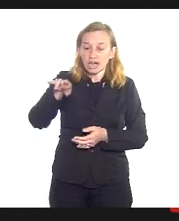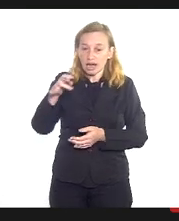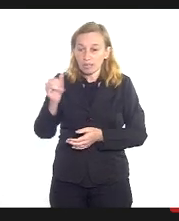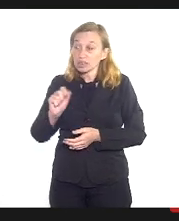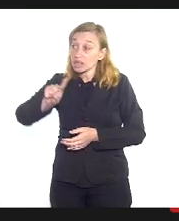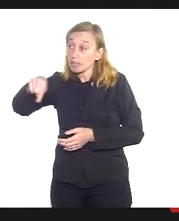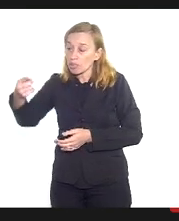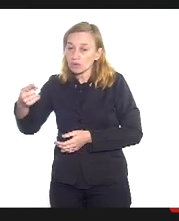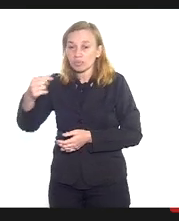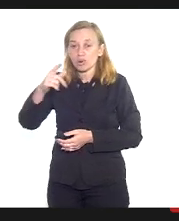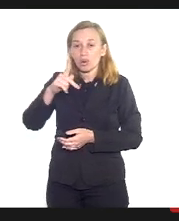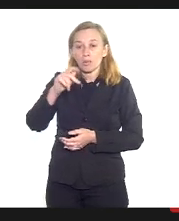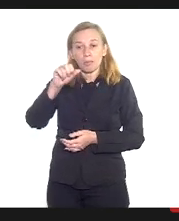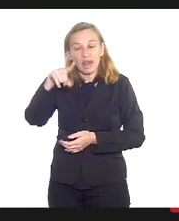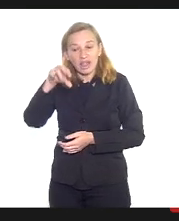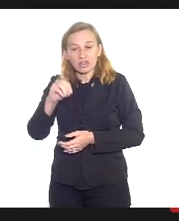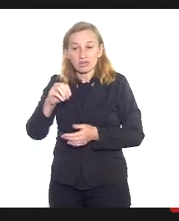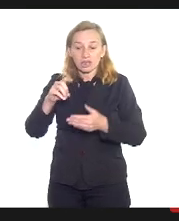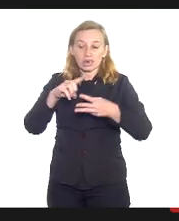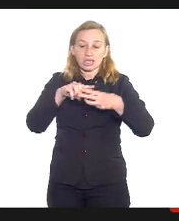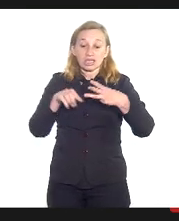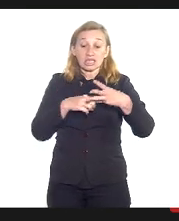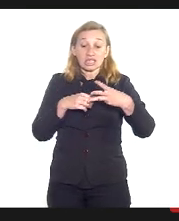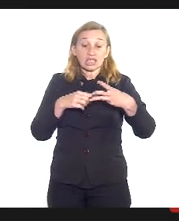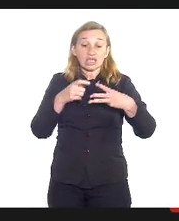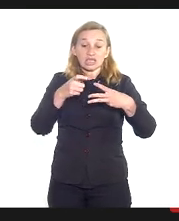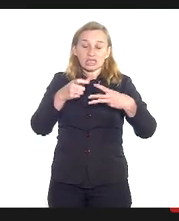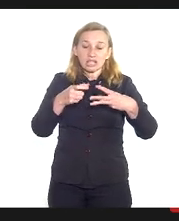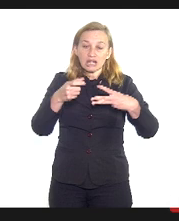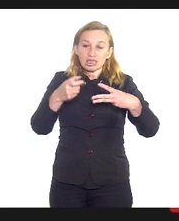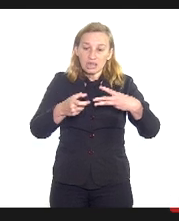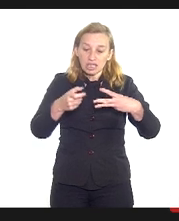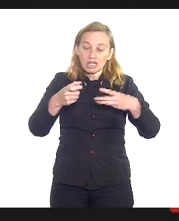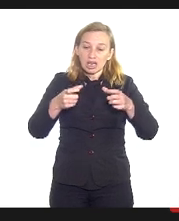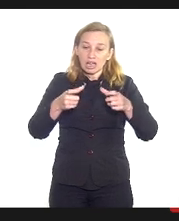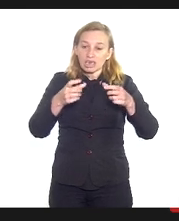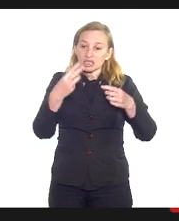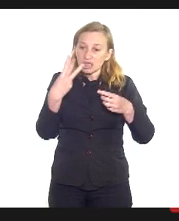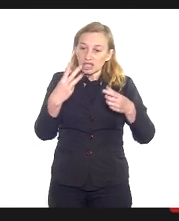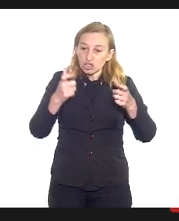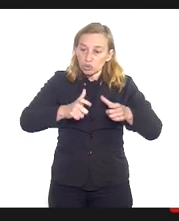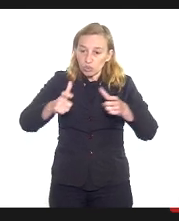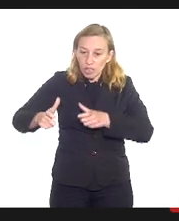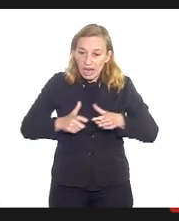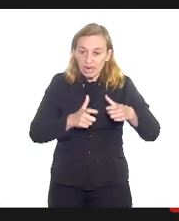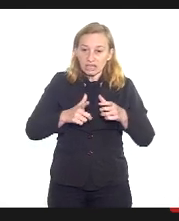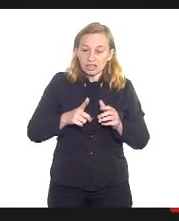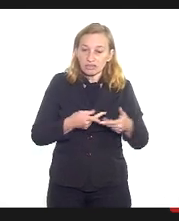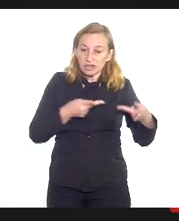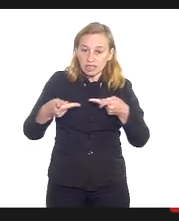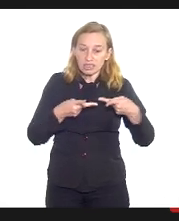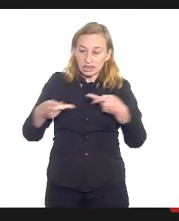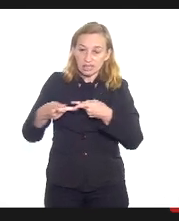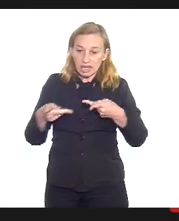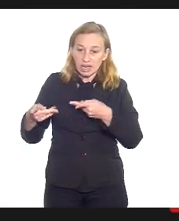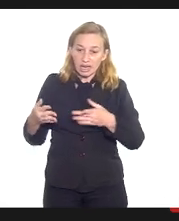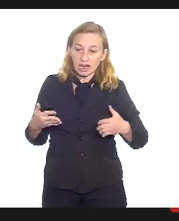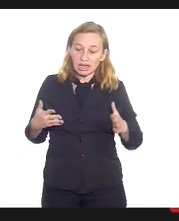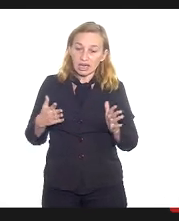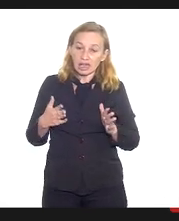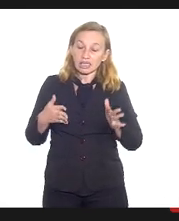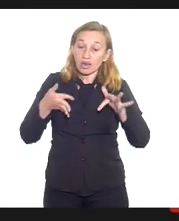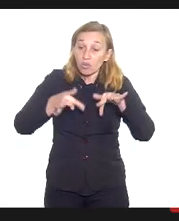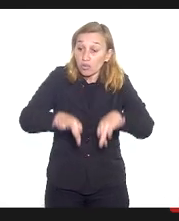Pleno. Então, assim, não tem muita segurança, vamos dizer assim, com a Lei 5.139. É isso que eu quis dizer,